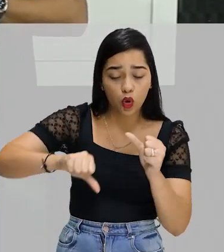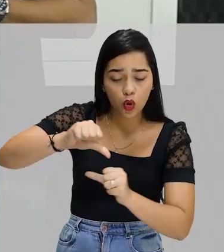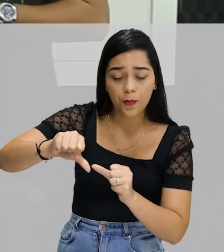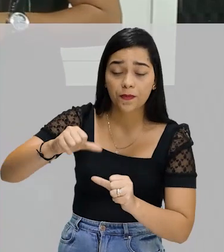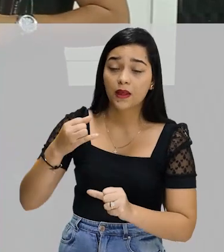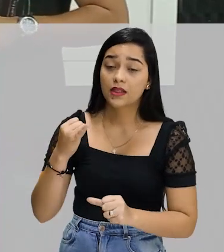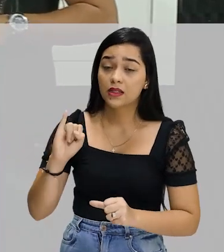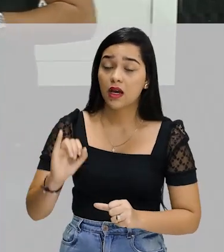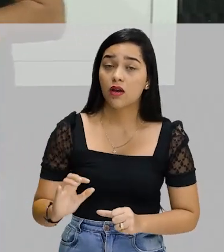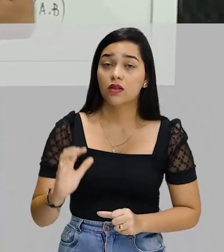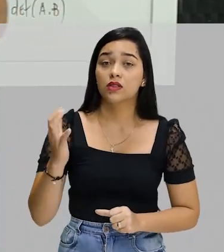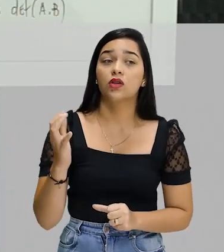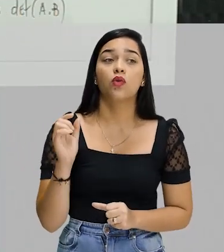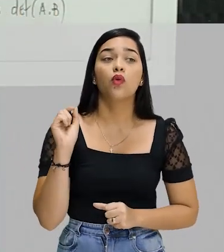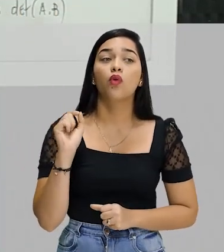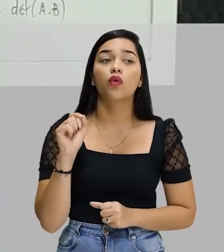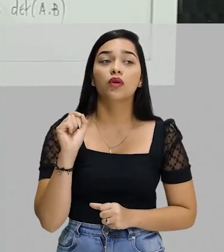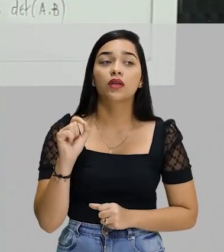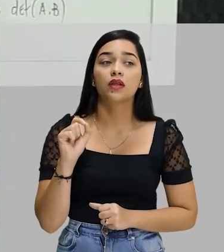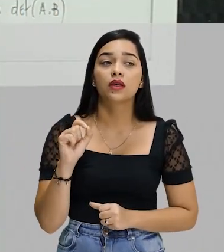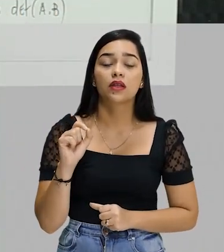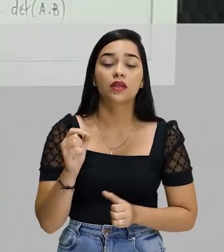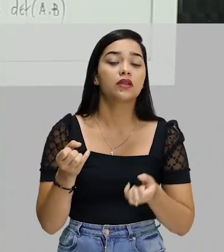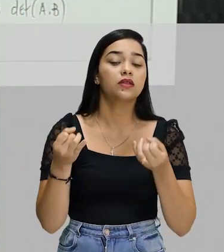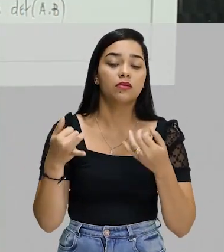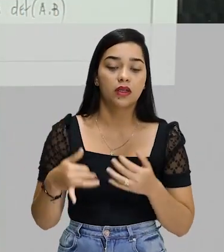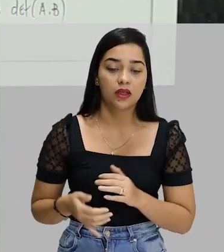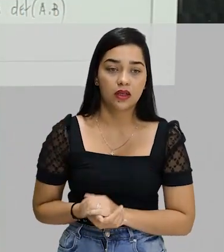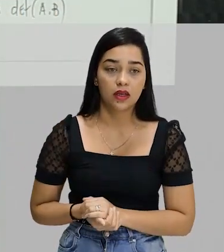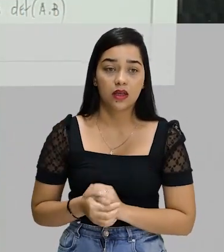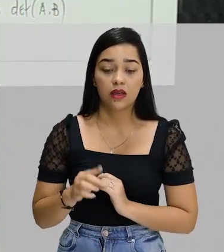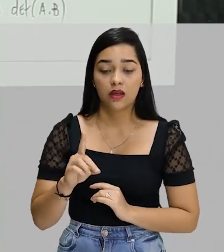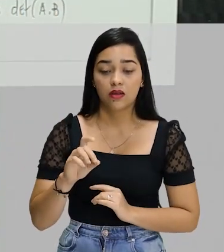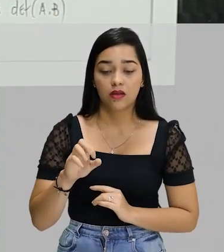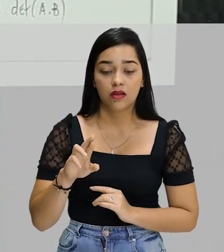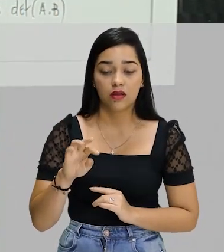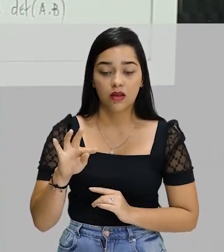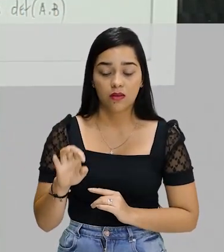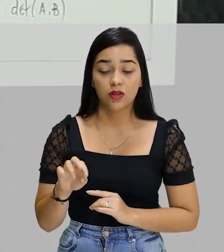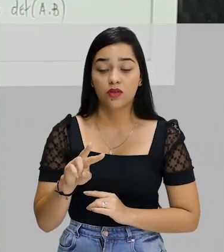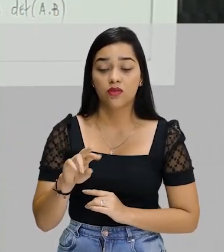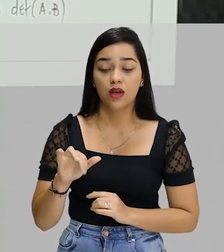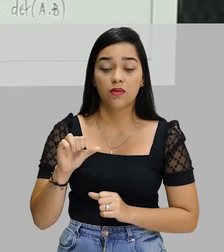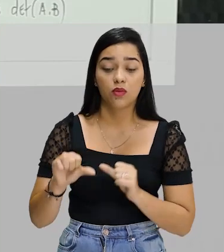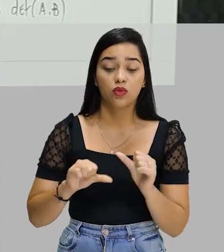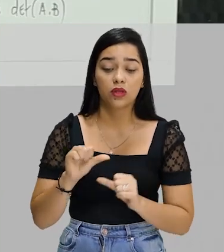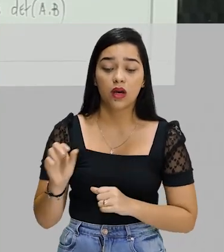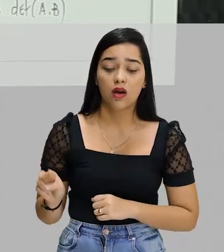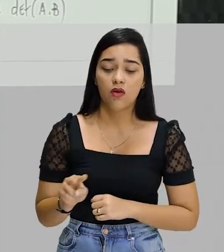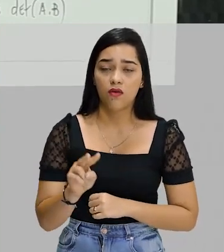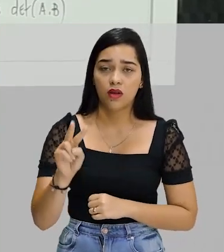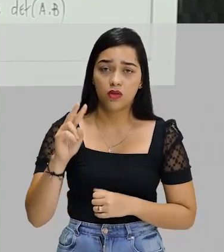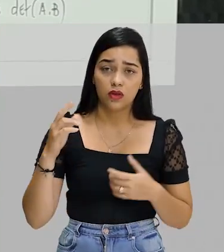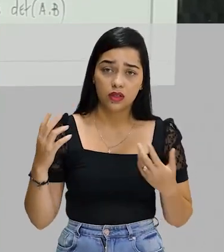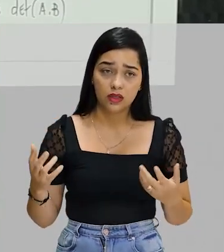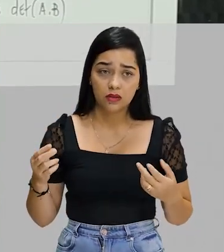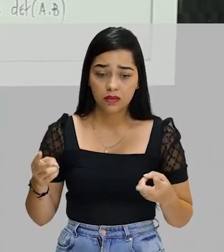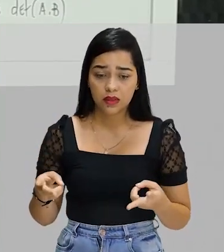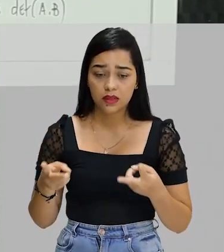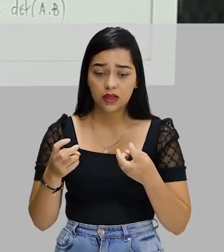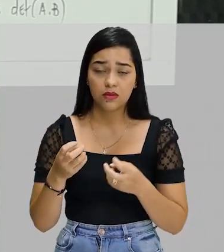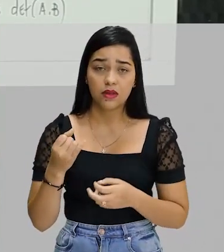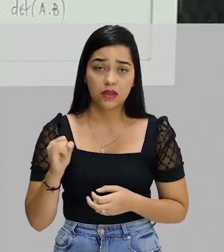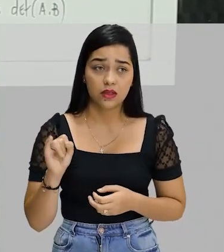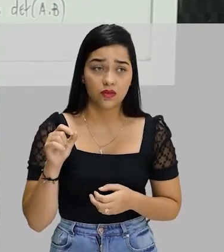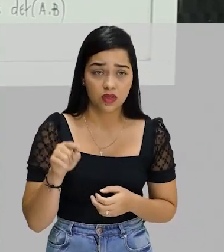isso acontecer, o que a propriedade diz? Que o determinante vai mudar o valor. Tá? Então veja só,